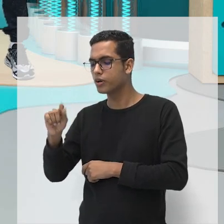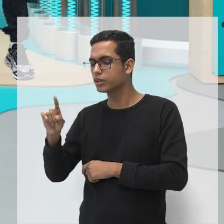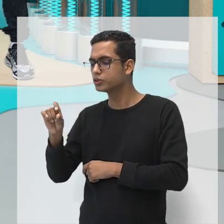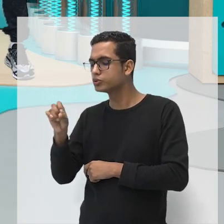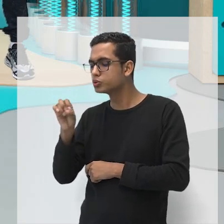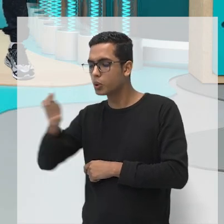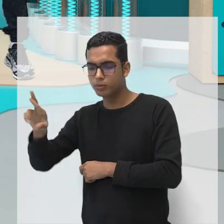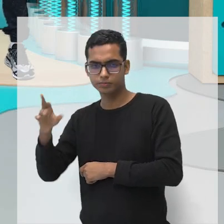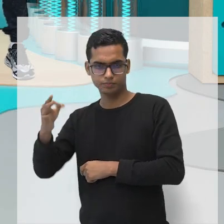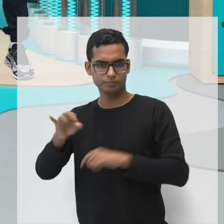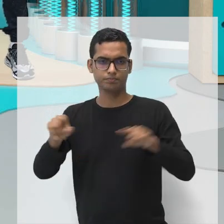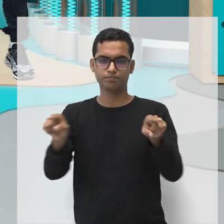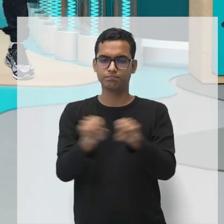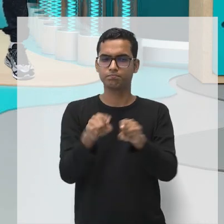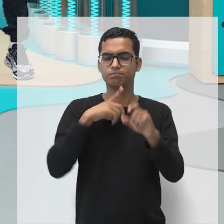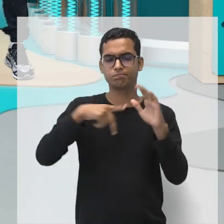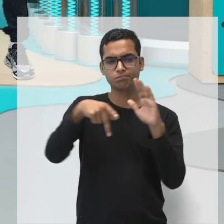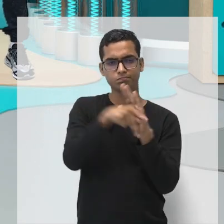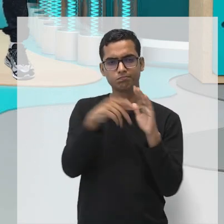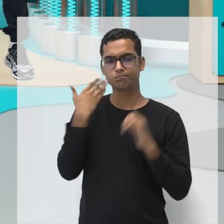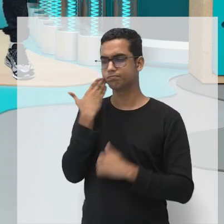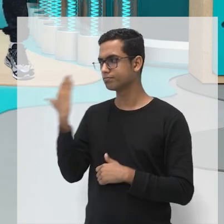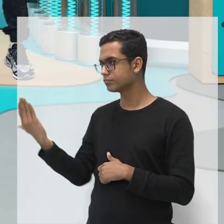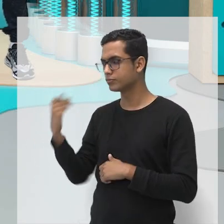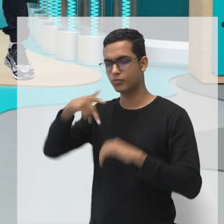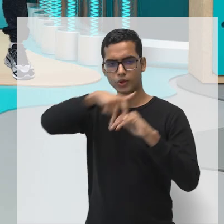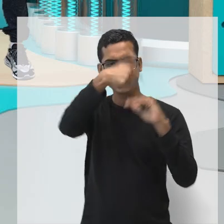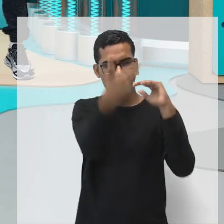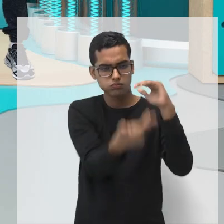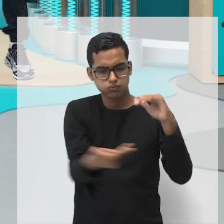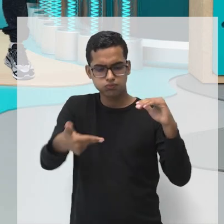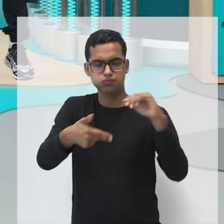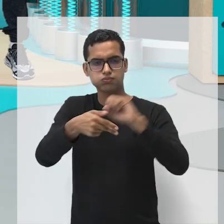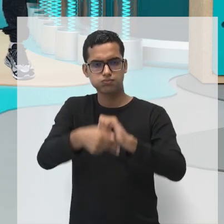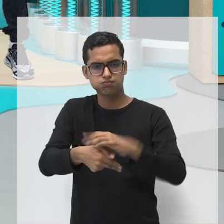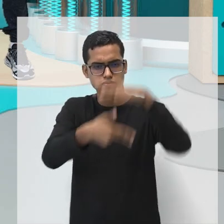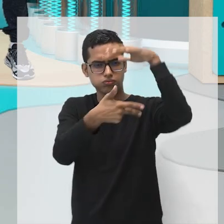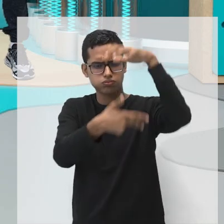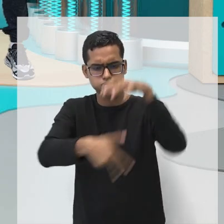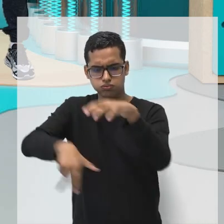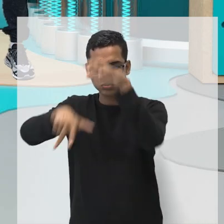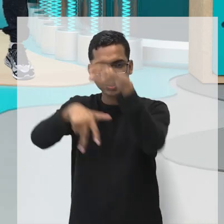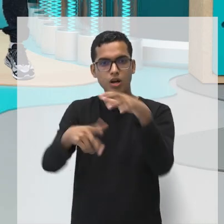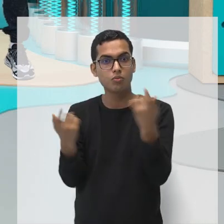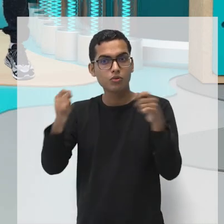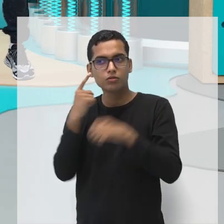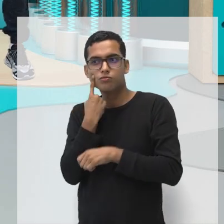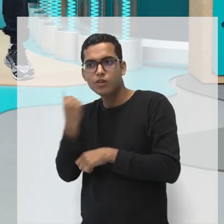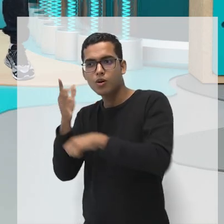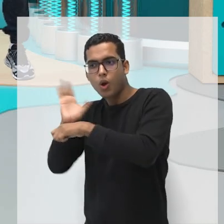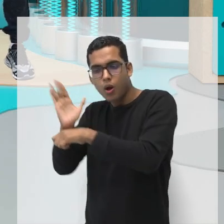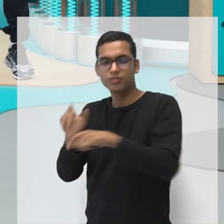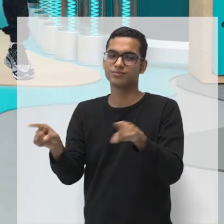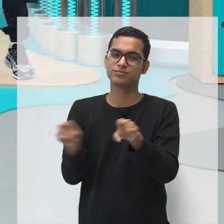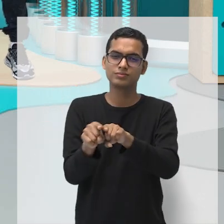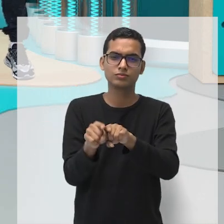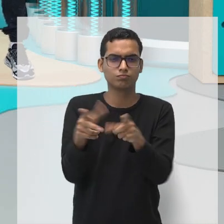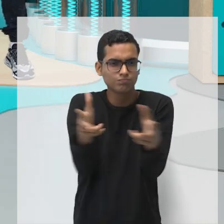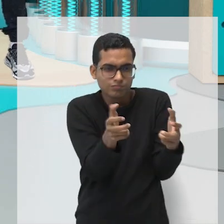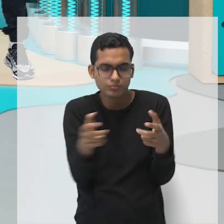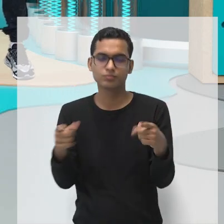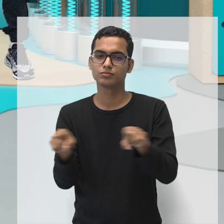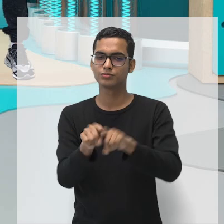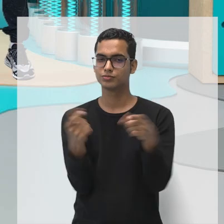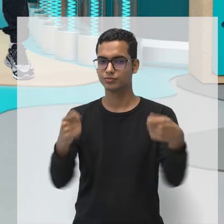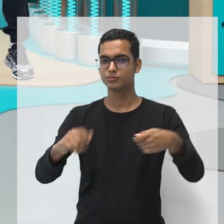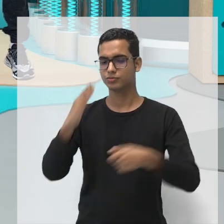de aventura que essa prática ele ganhou espaço nas telas do cinema e nos jogos de videogame, como eu contei para vocês.